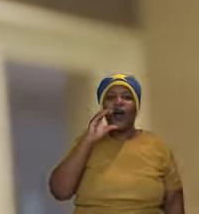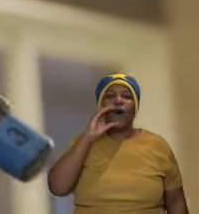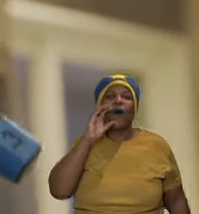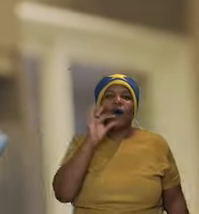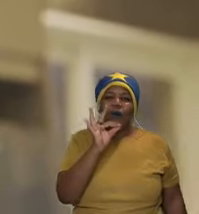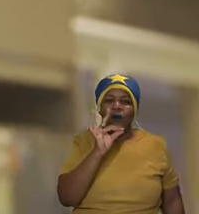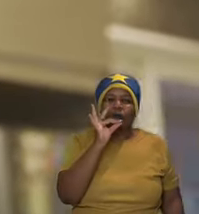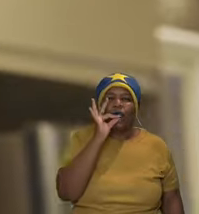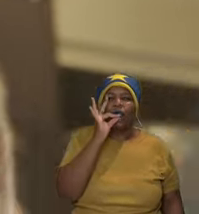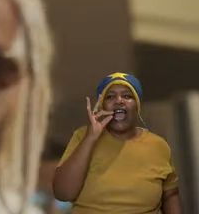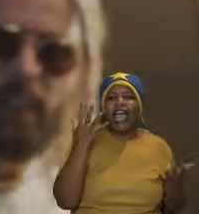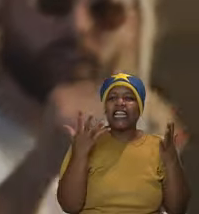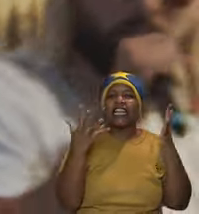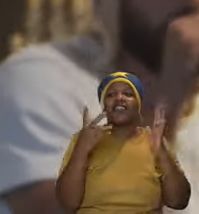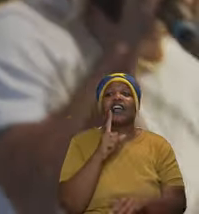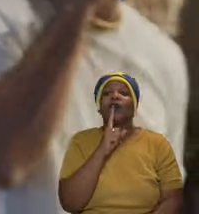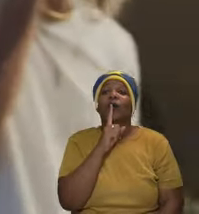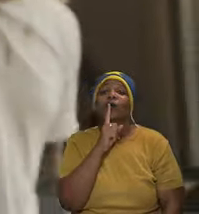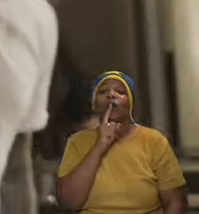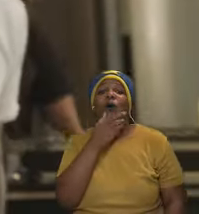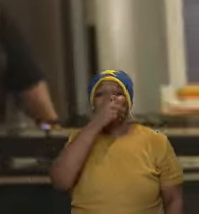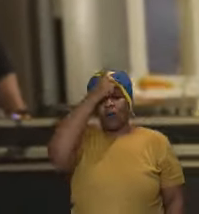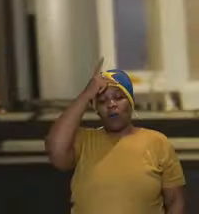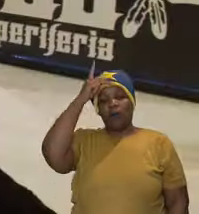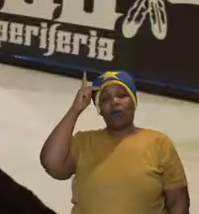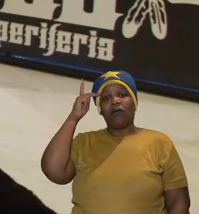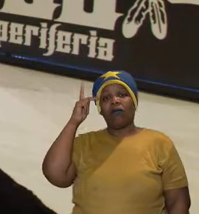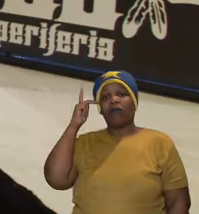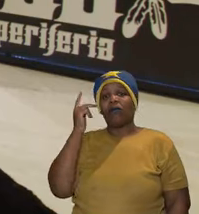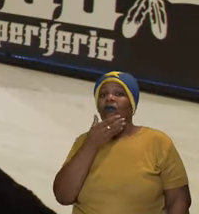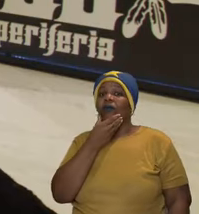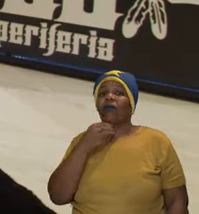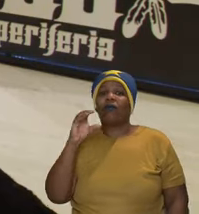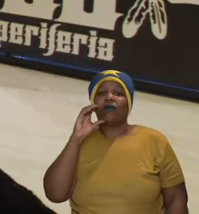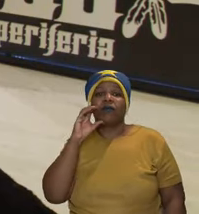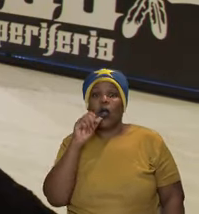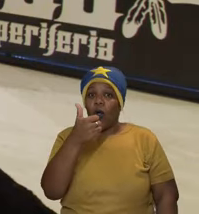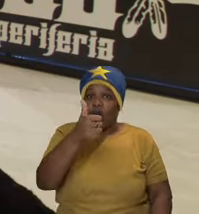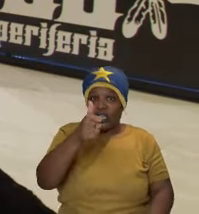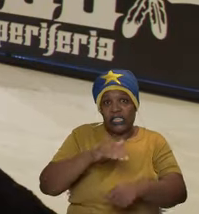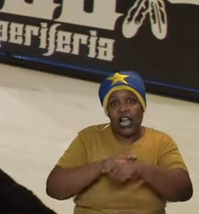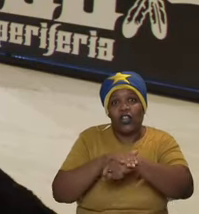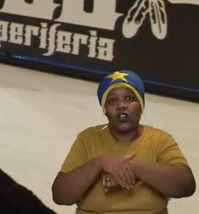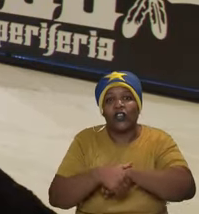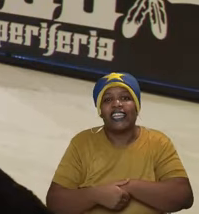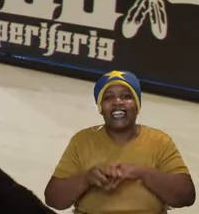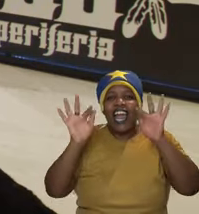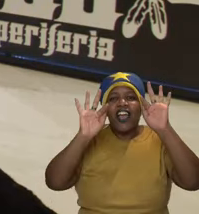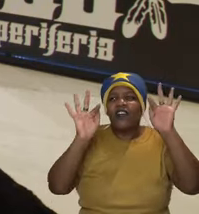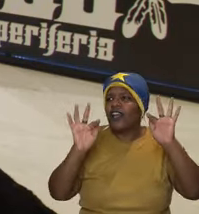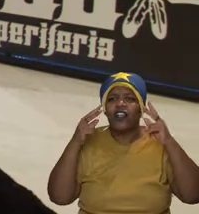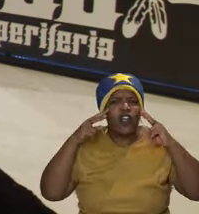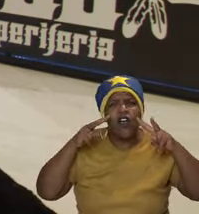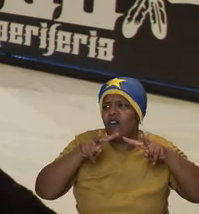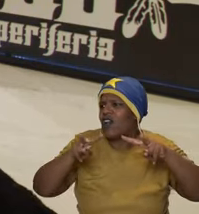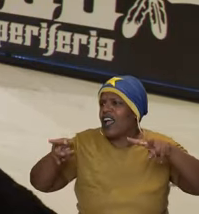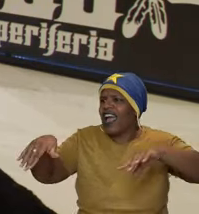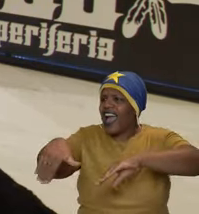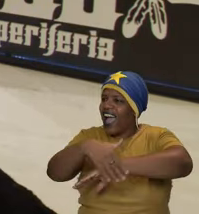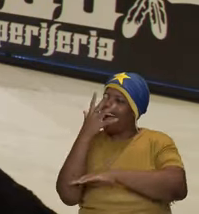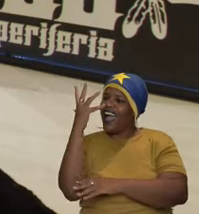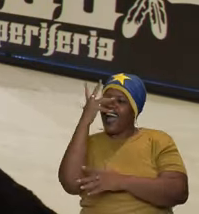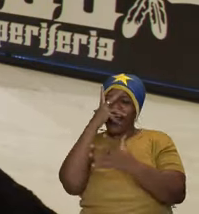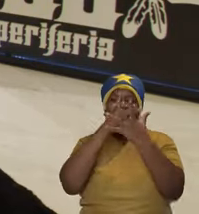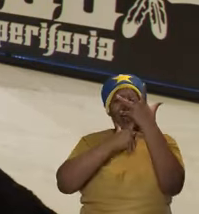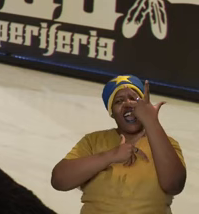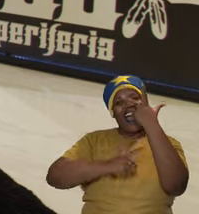Colômbia, aniversário do colombiano. 11 da noite, feliz em ver a rua, embelezando a quebra,